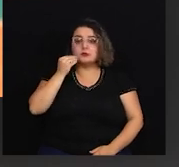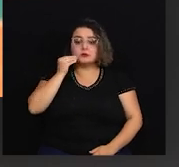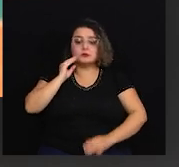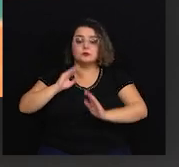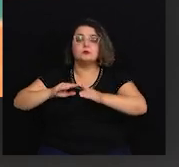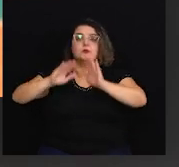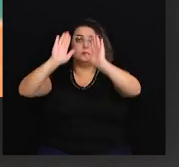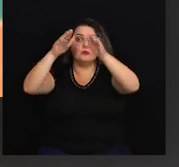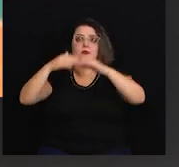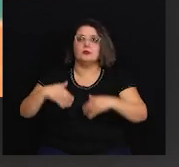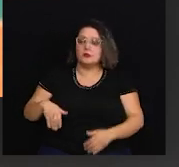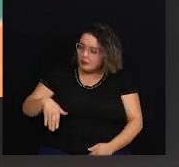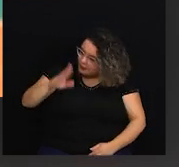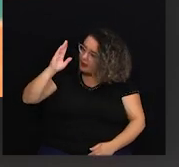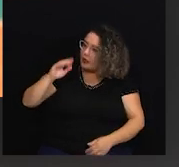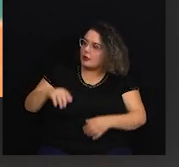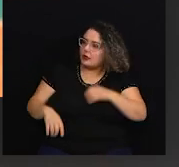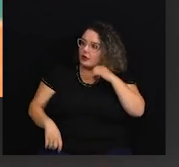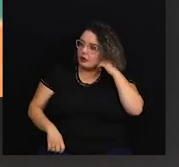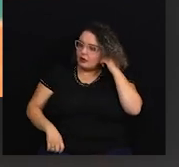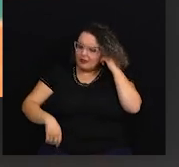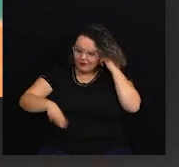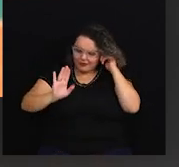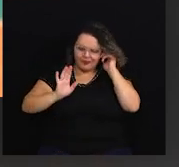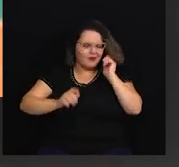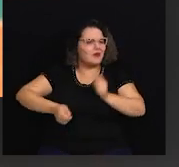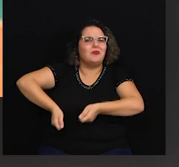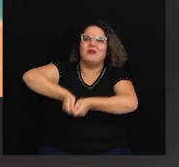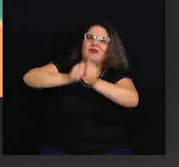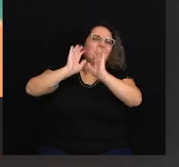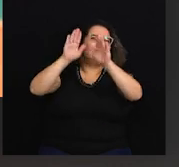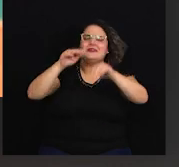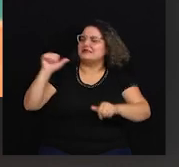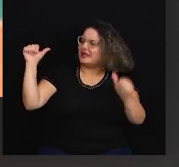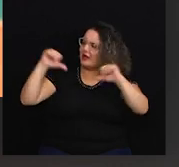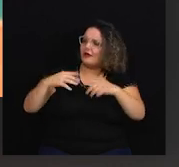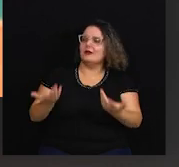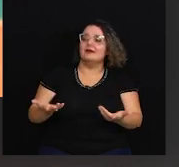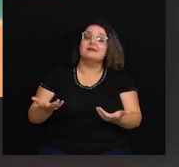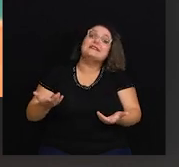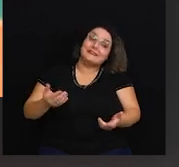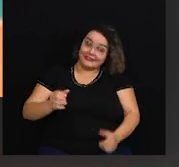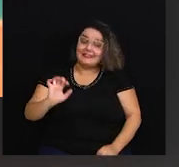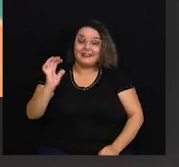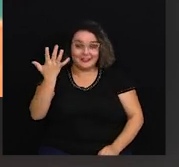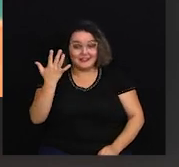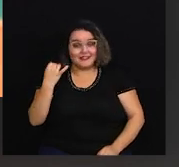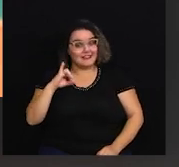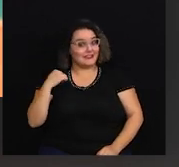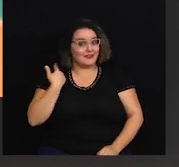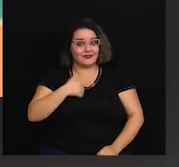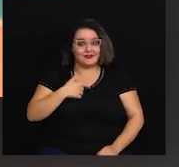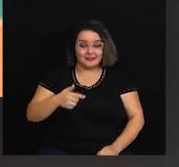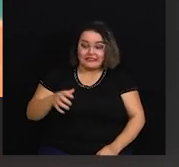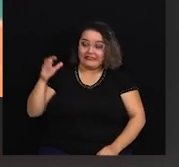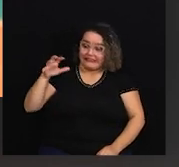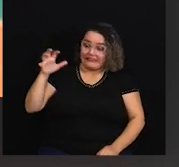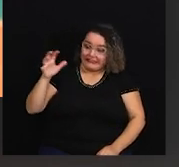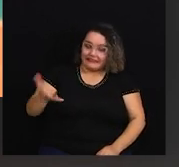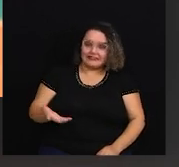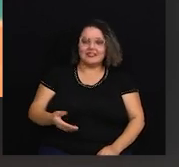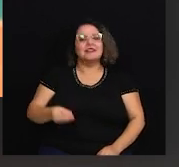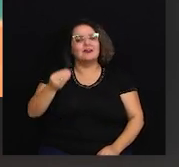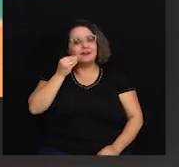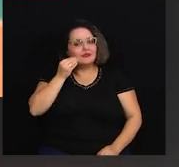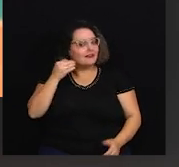basquete a gente falava lá e por vôlei que você é muito ruim vai povo ele virou o que virou se não fossemos nós paga tentando acaba